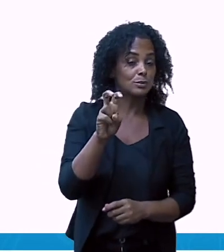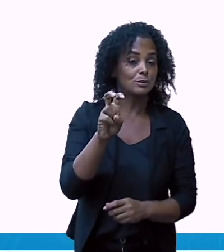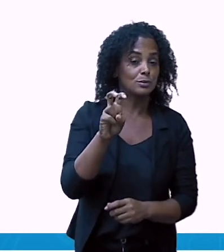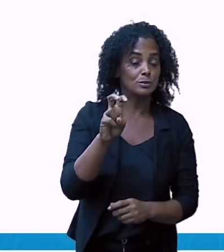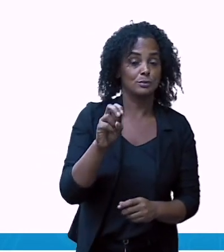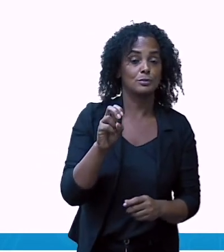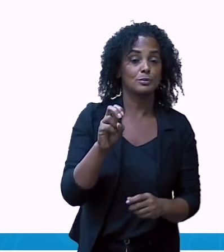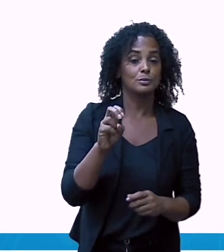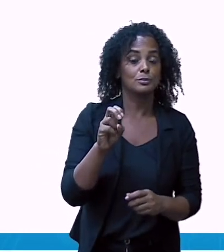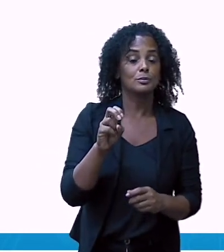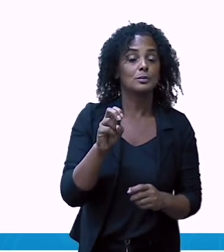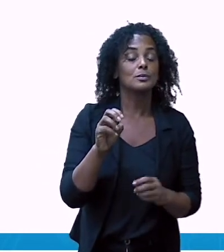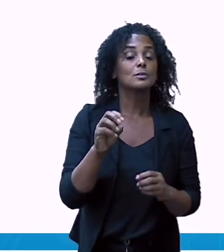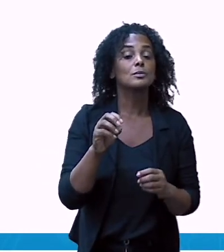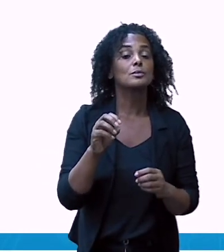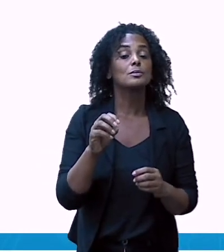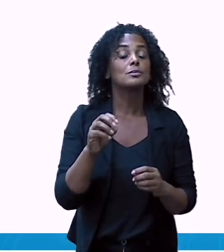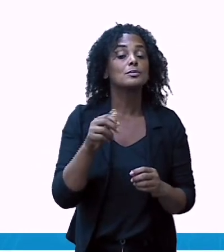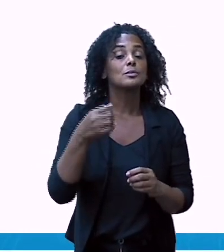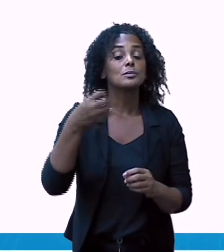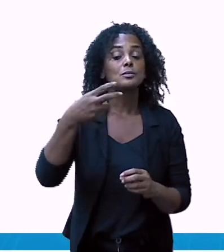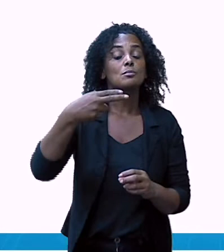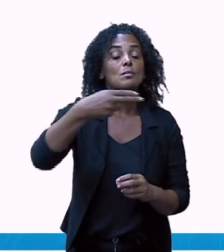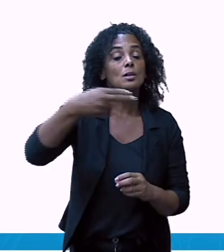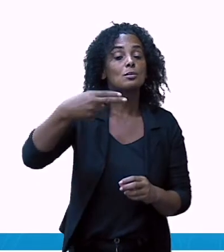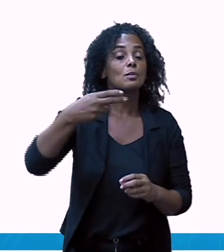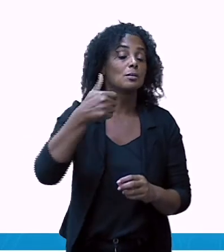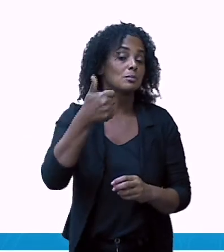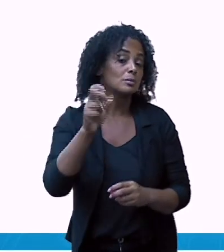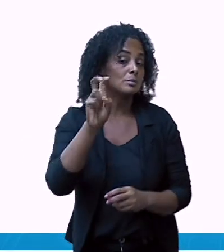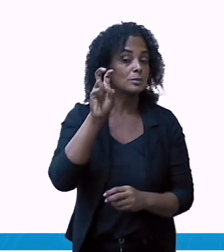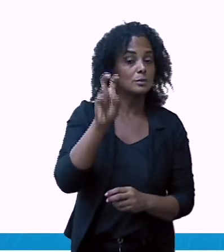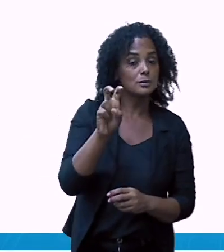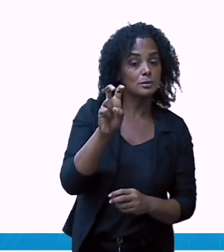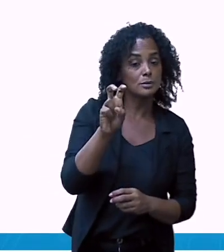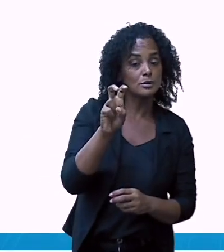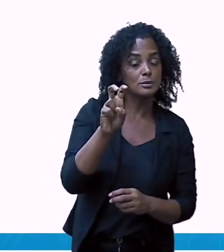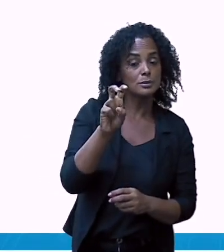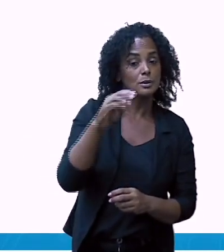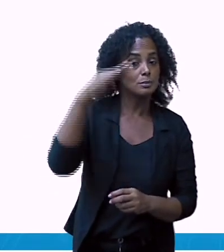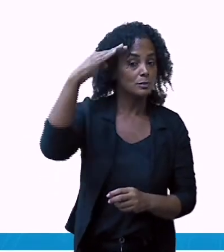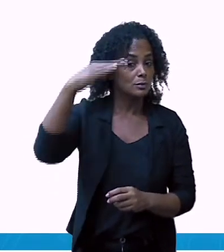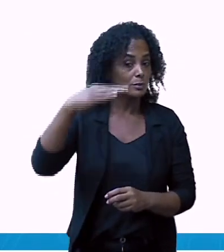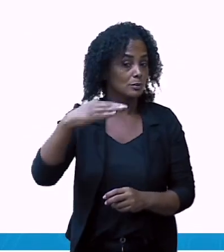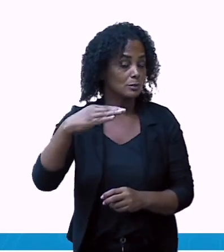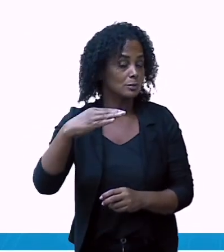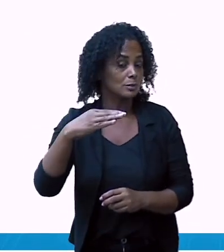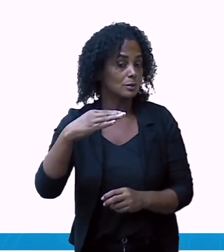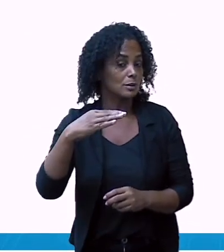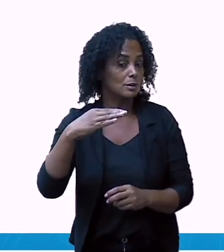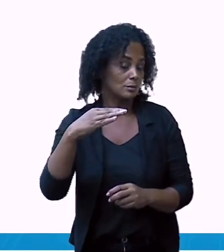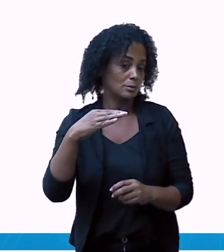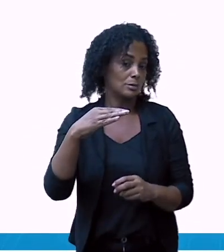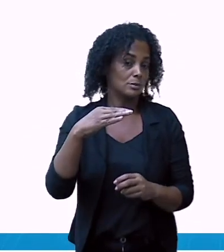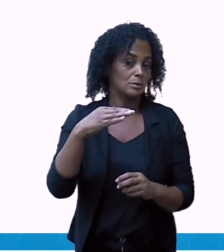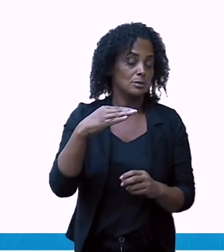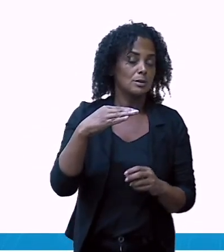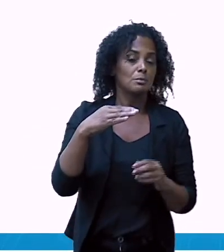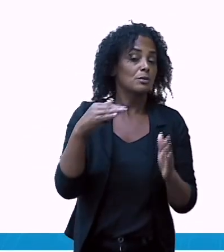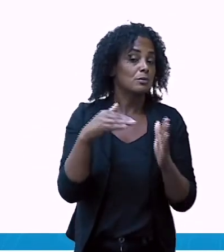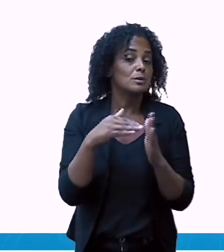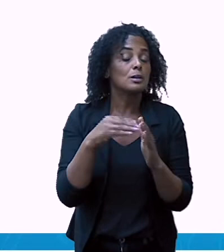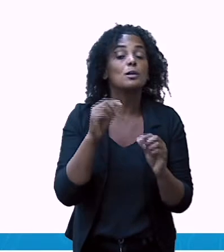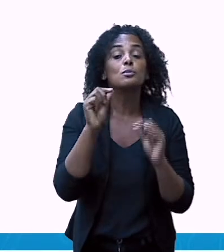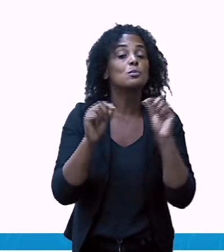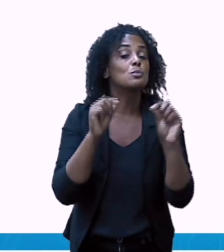menos 5 são 15. E vamos descer o restante da expressão numérica. Agora, para finalizar,